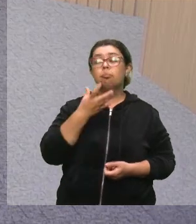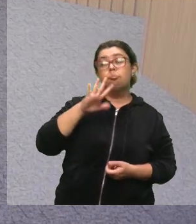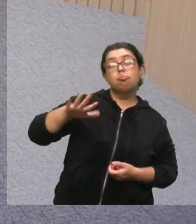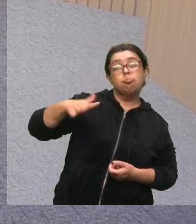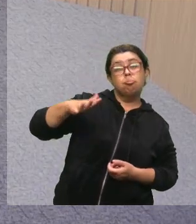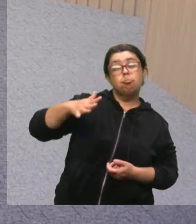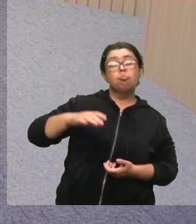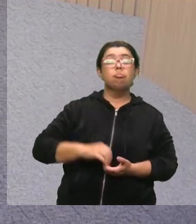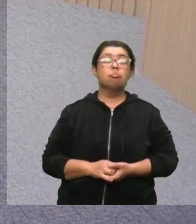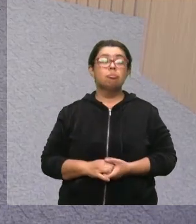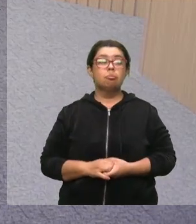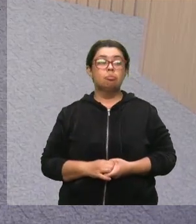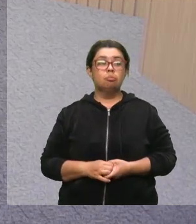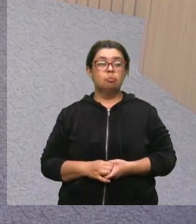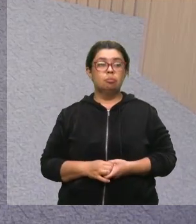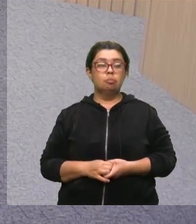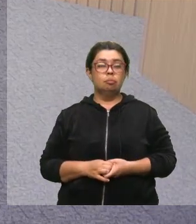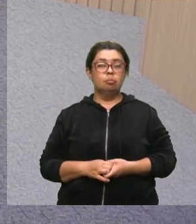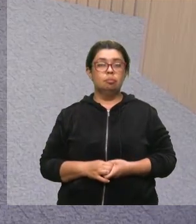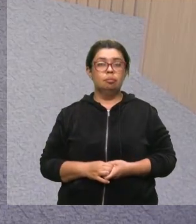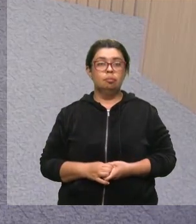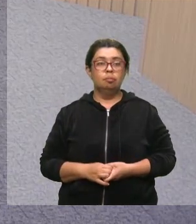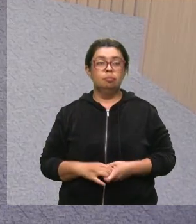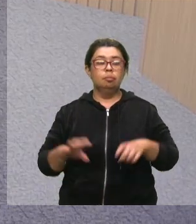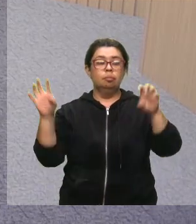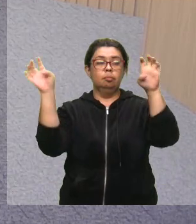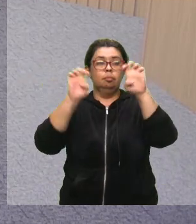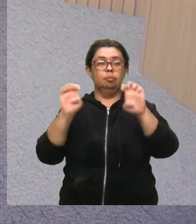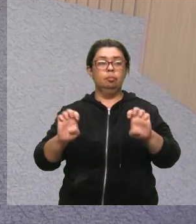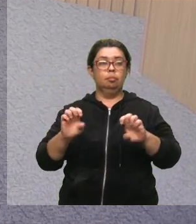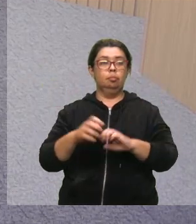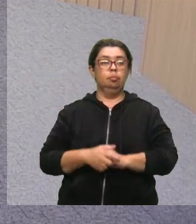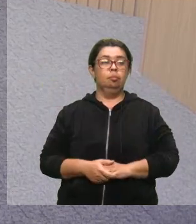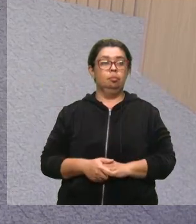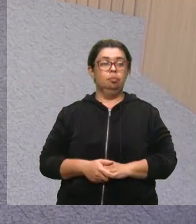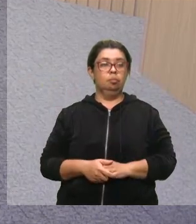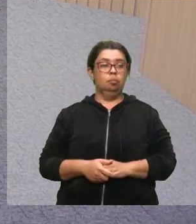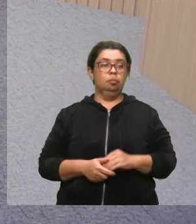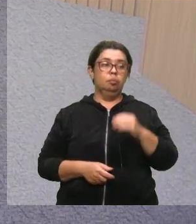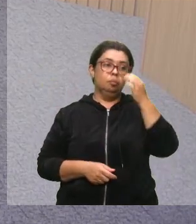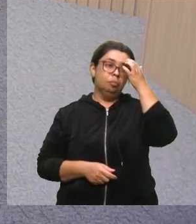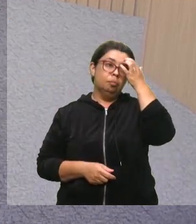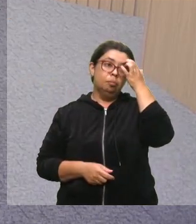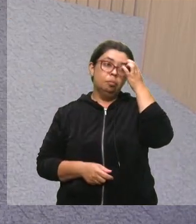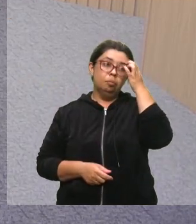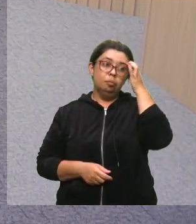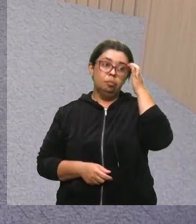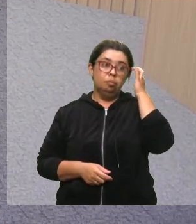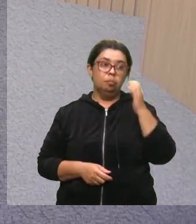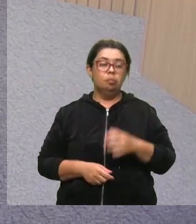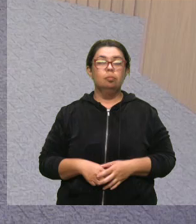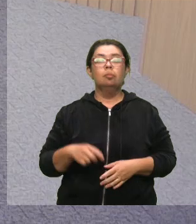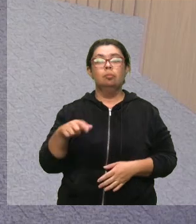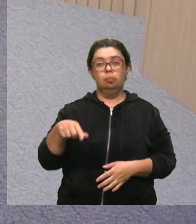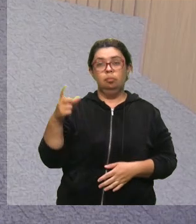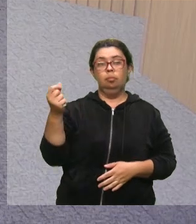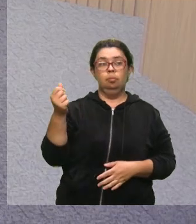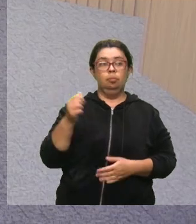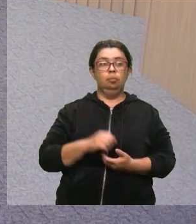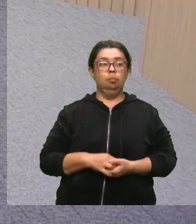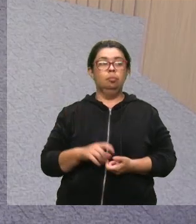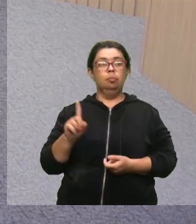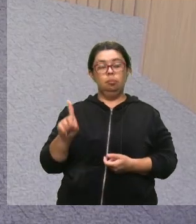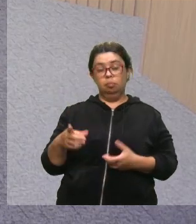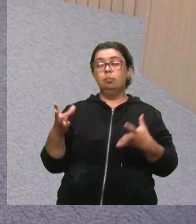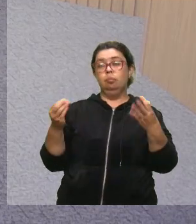lá naquela estruturação dos consertos da manutenção da academia ao ar livre. Não, essa dotação ela é o